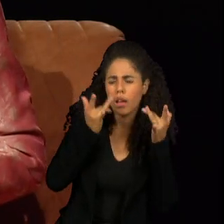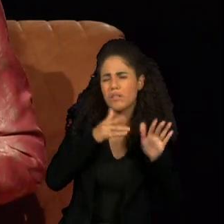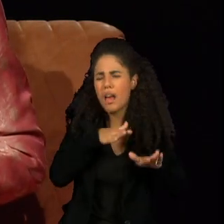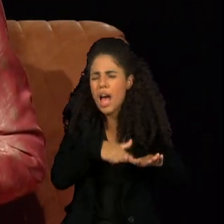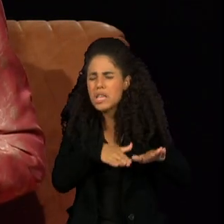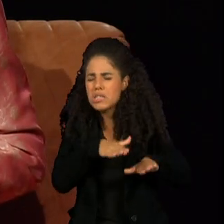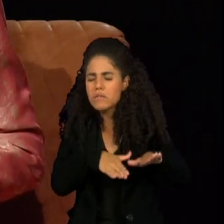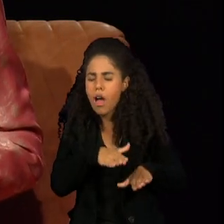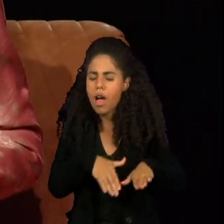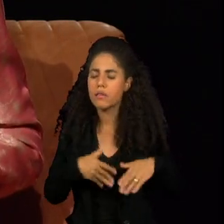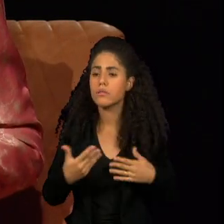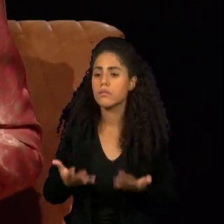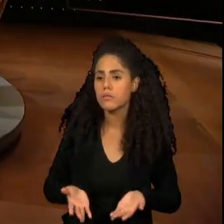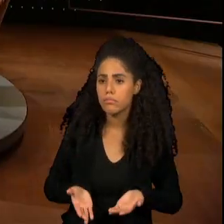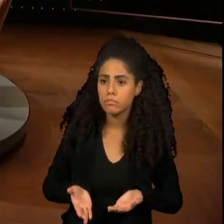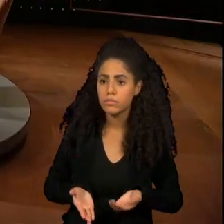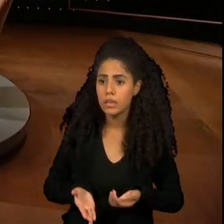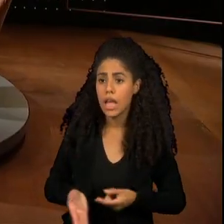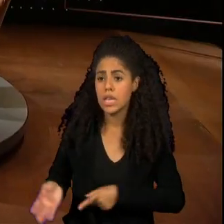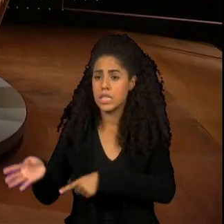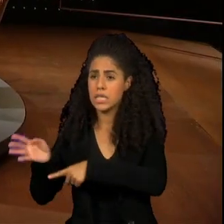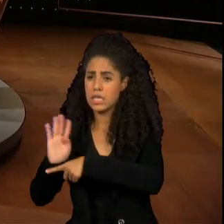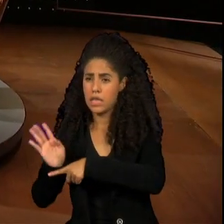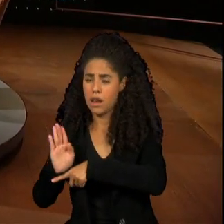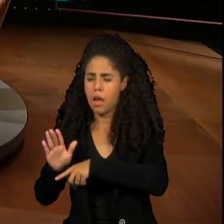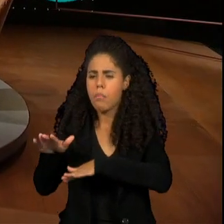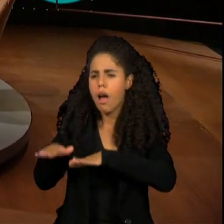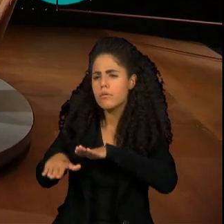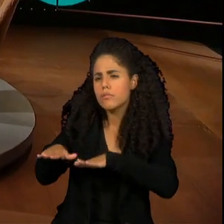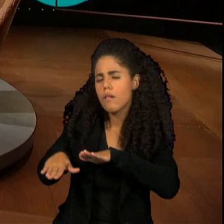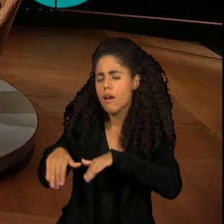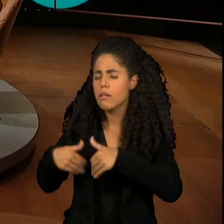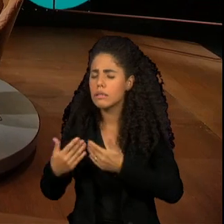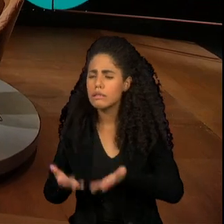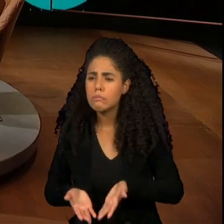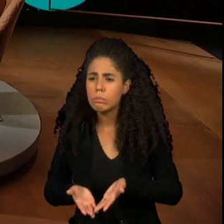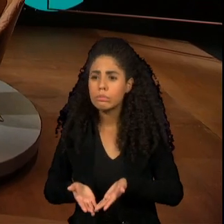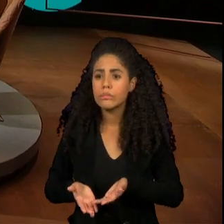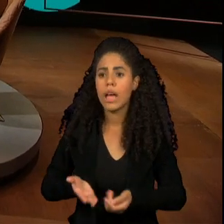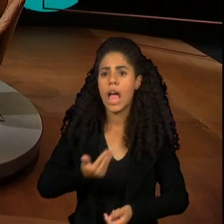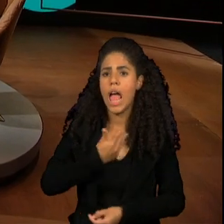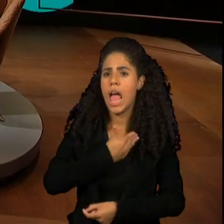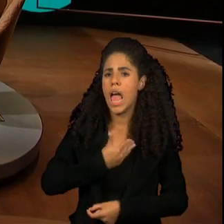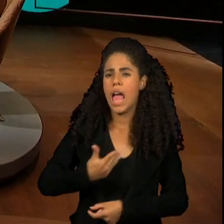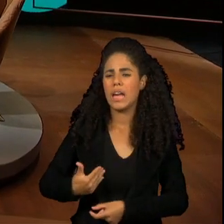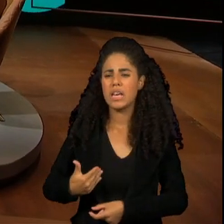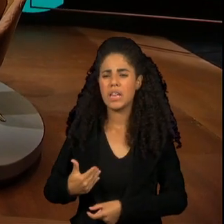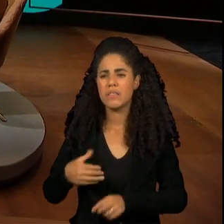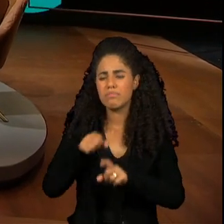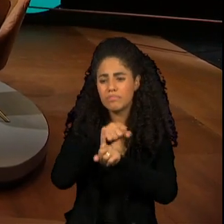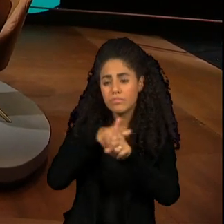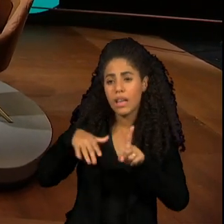E eu me desinteressei da vida pública por completo. Por completo.